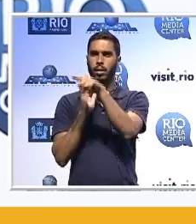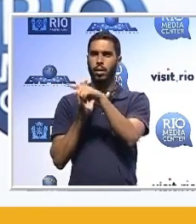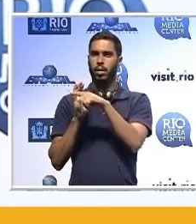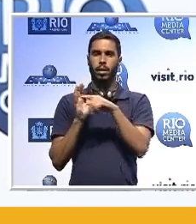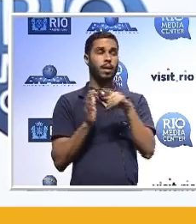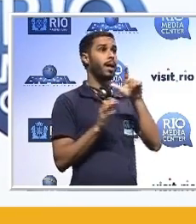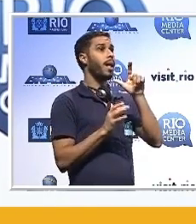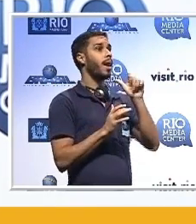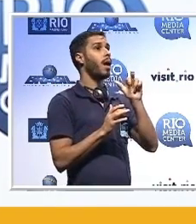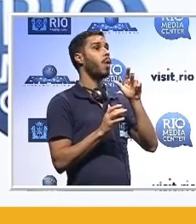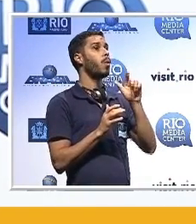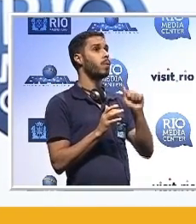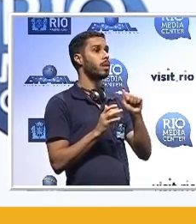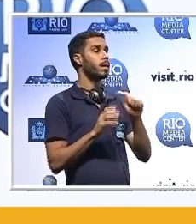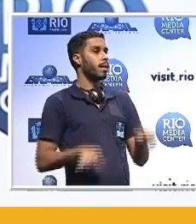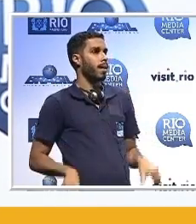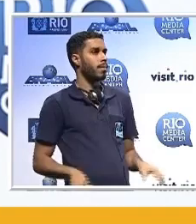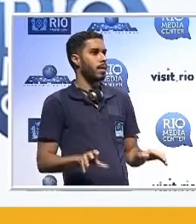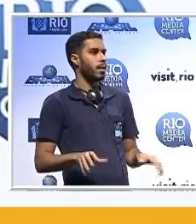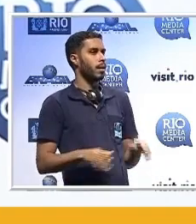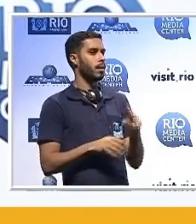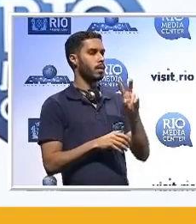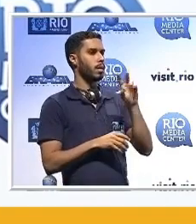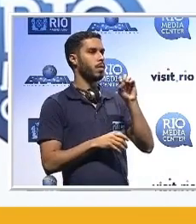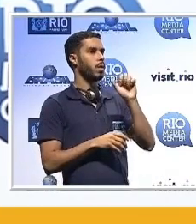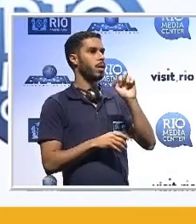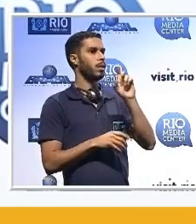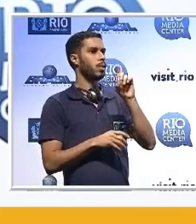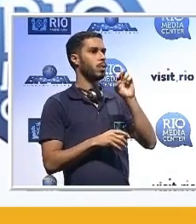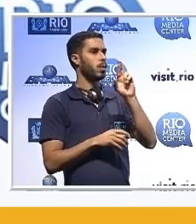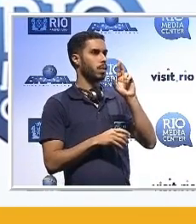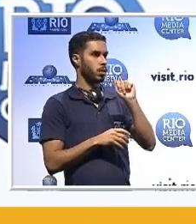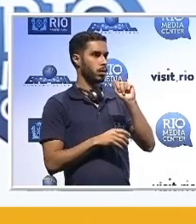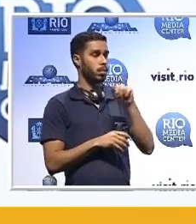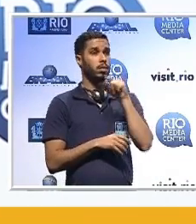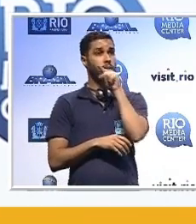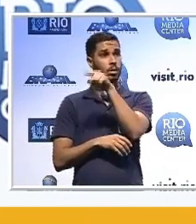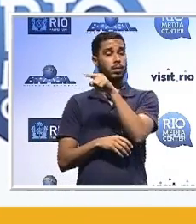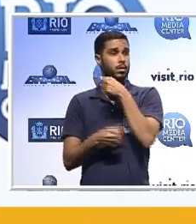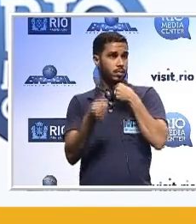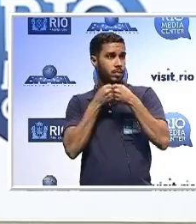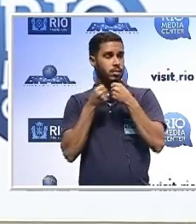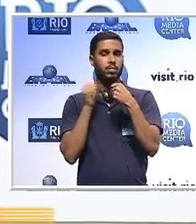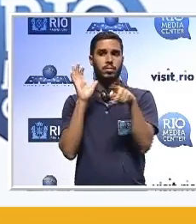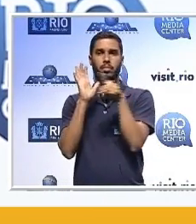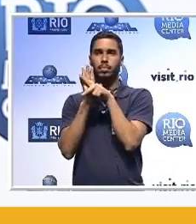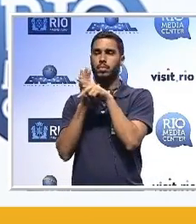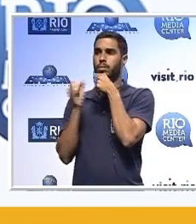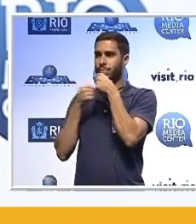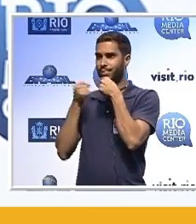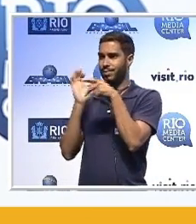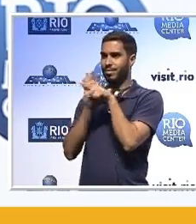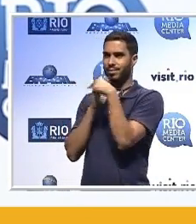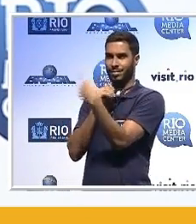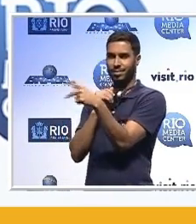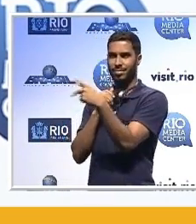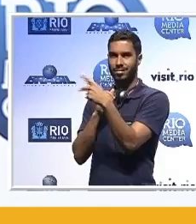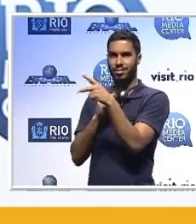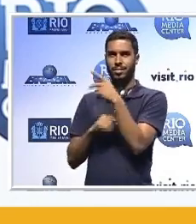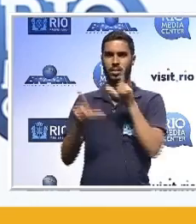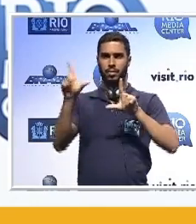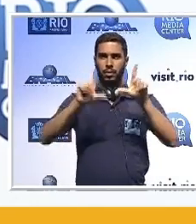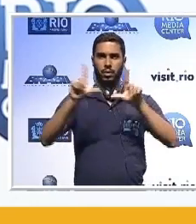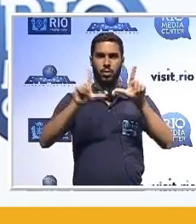né? Cadeira Voadora. Ela, sendo entrevistada na televisão, estava conosco lá, estava o jornalista Darcy, todos nós ali